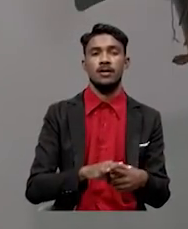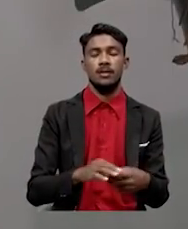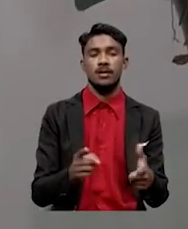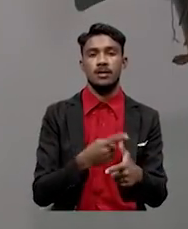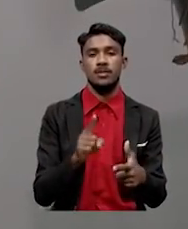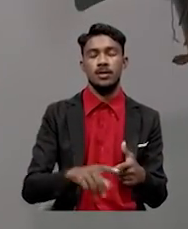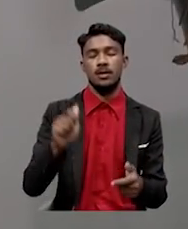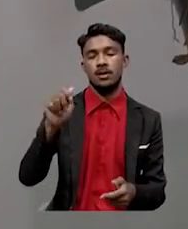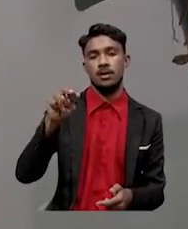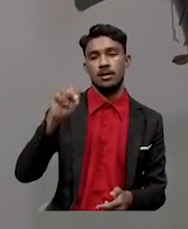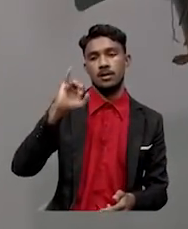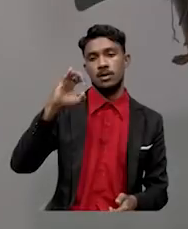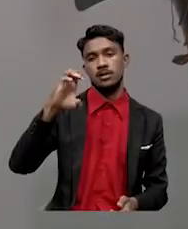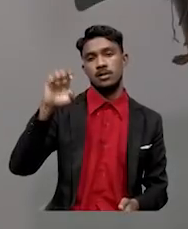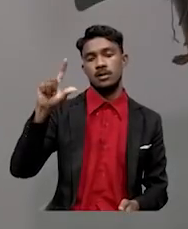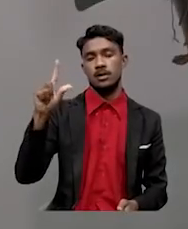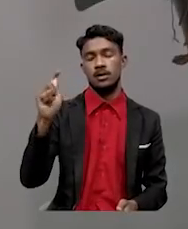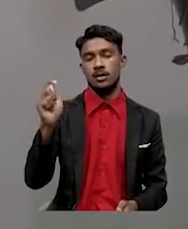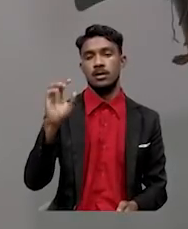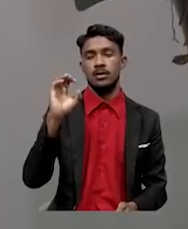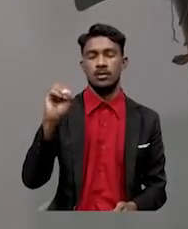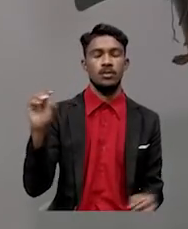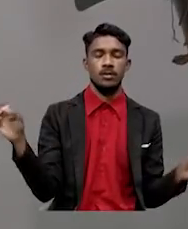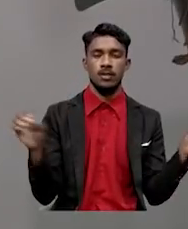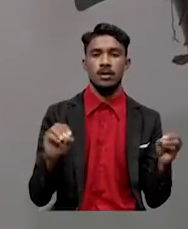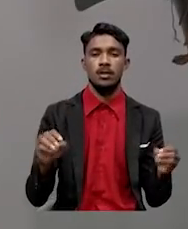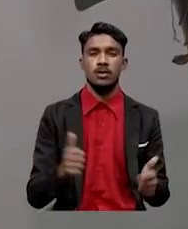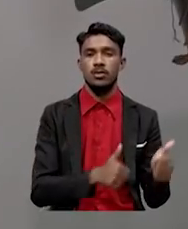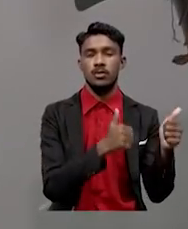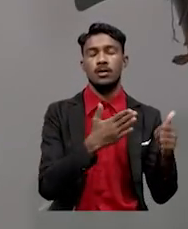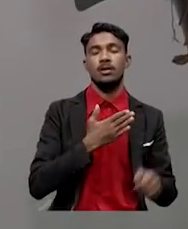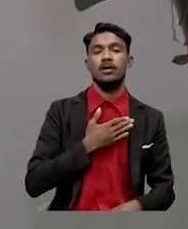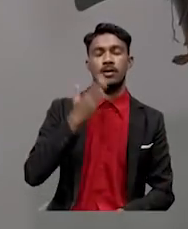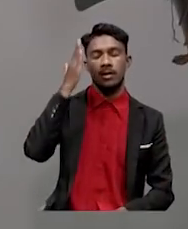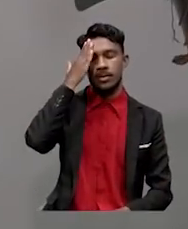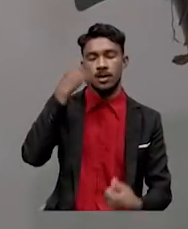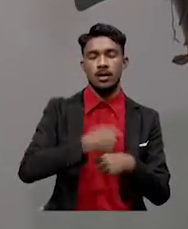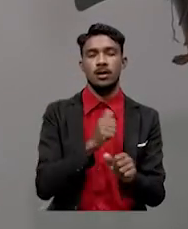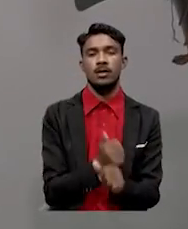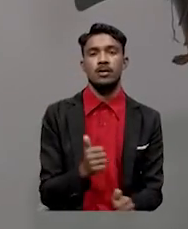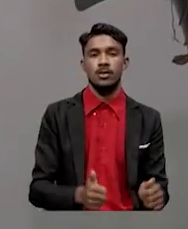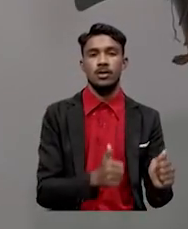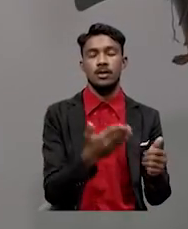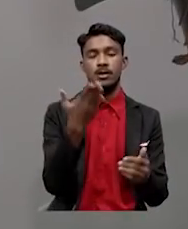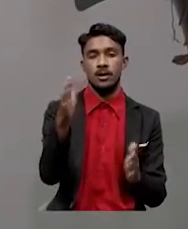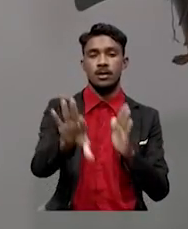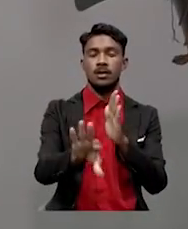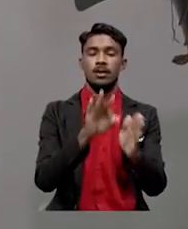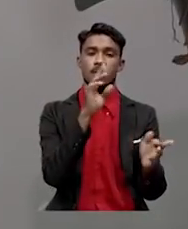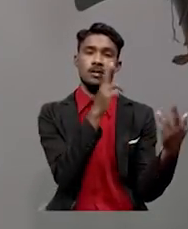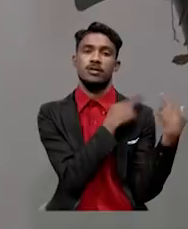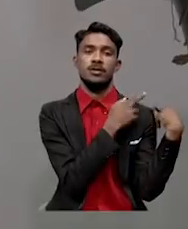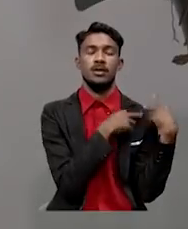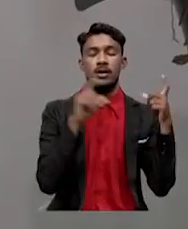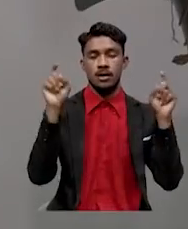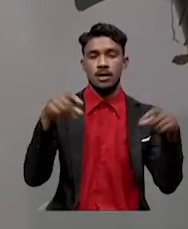lá. Então, tira um pensamento para garantir minha reta em tomar de posse, tira um Hanoi, tem que